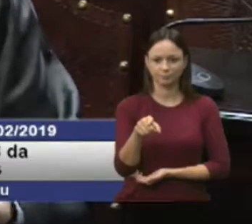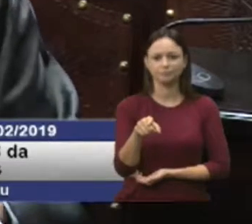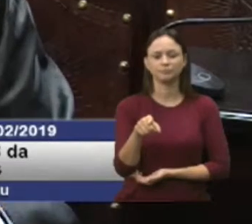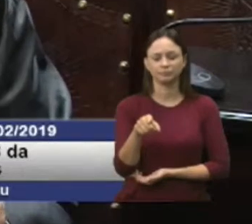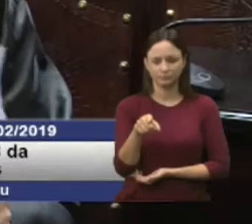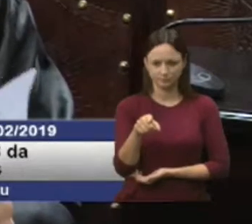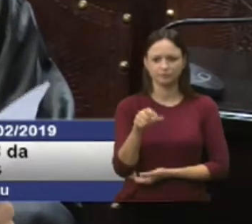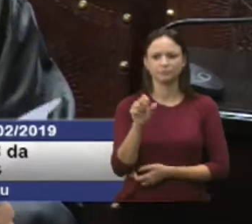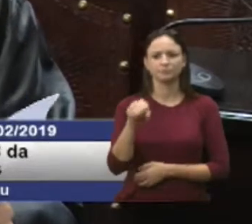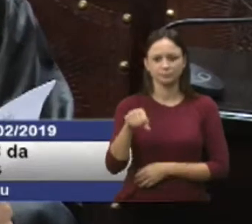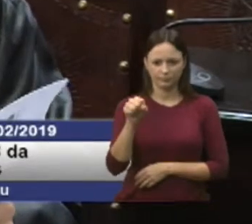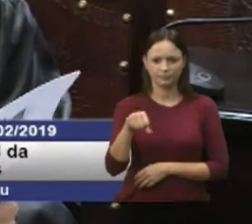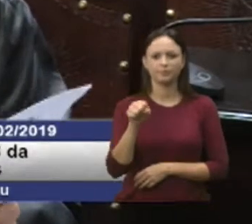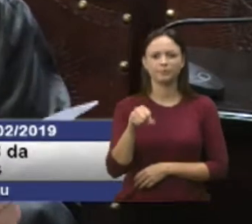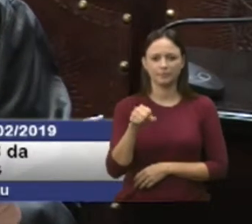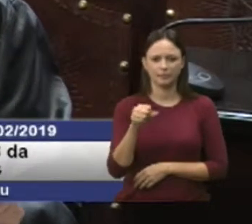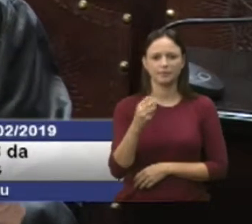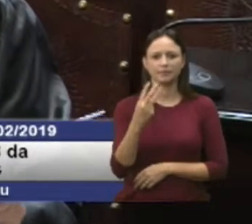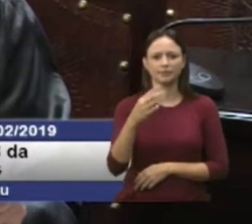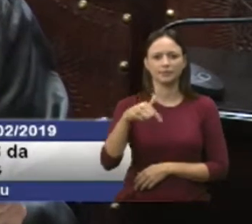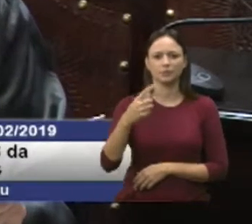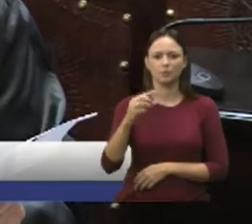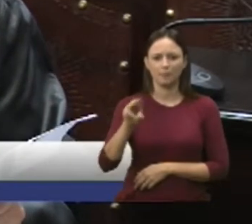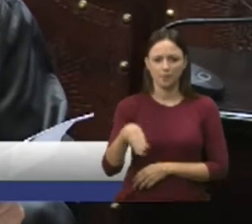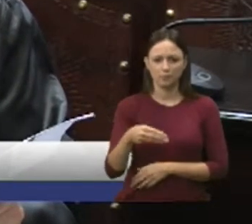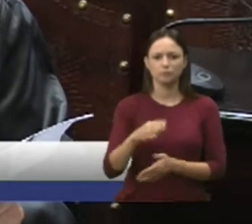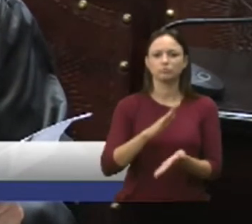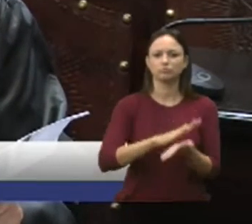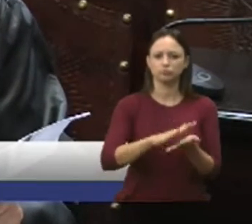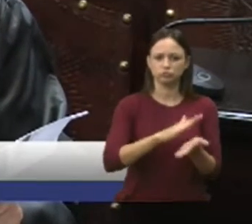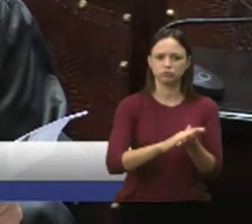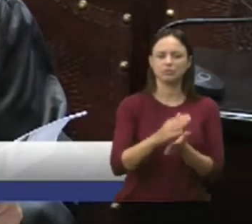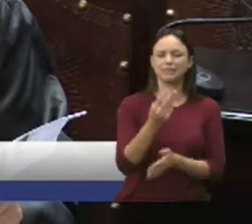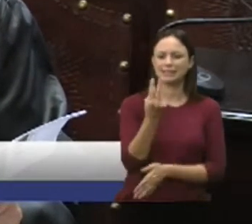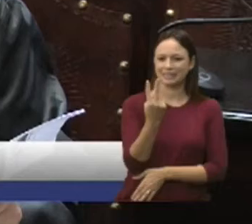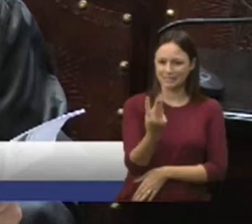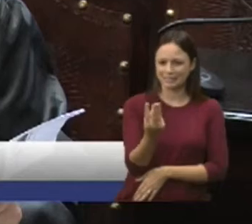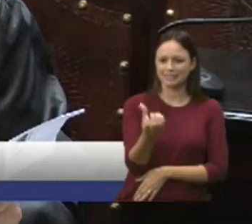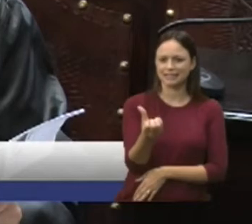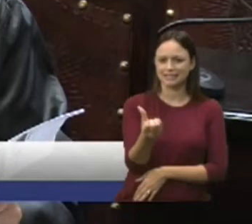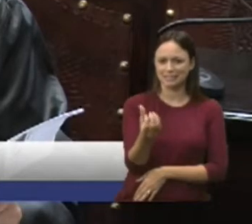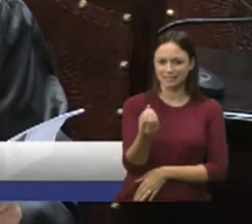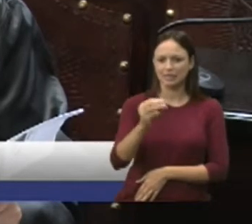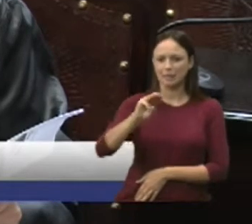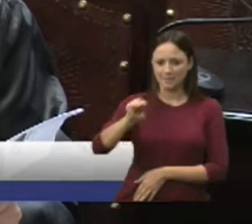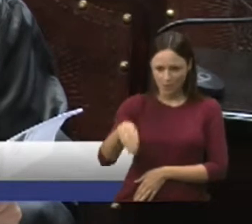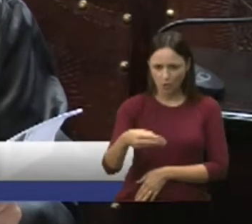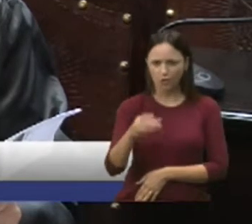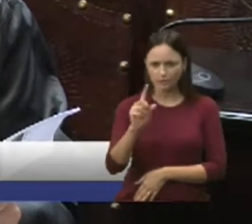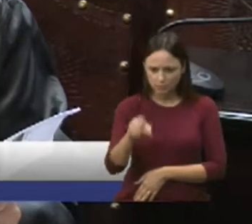Isso, 371 milhões. E as despesas foram 360 milhões totais, isso?